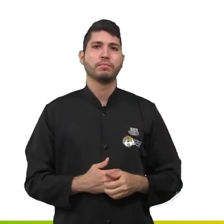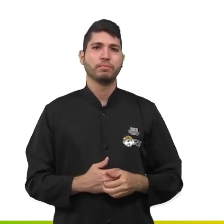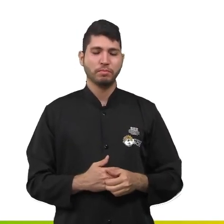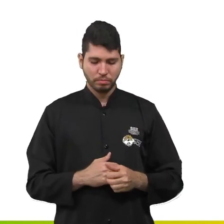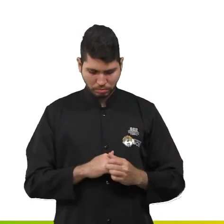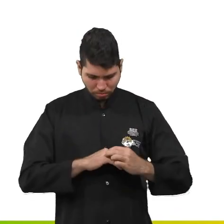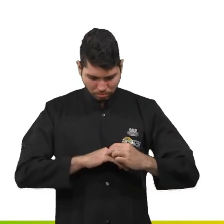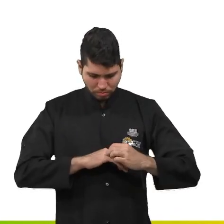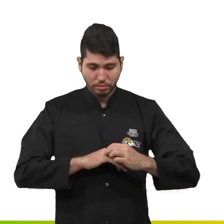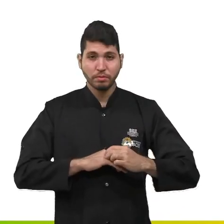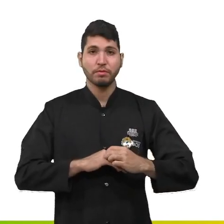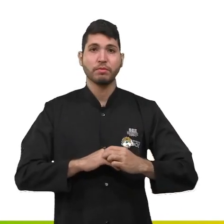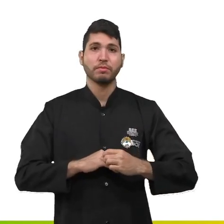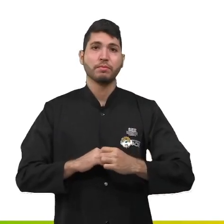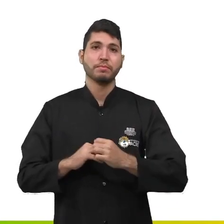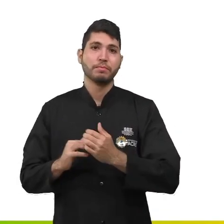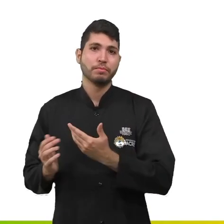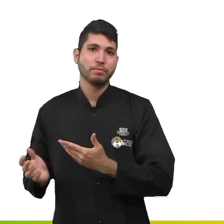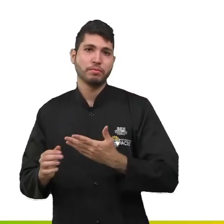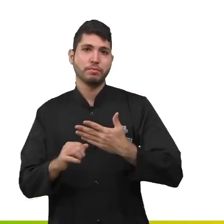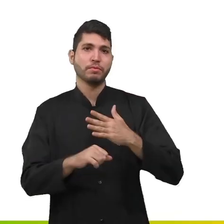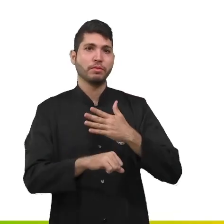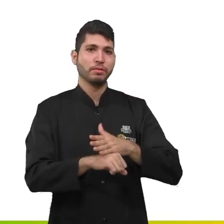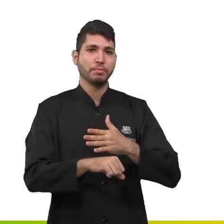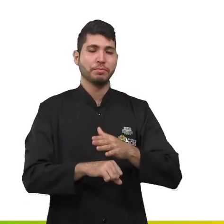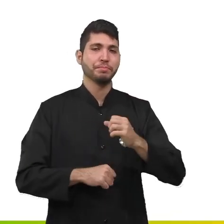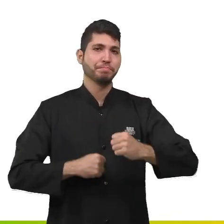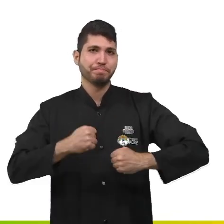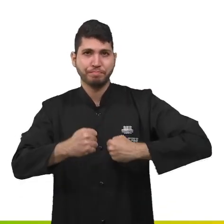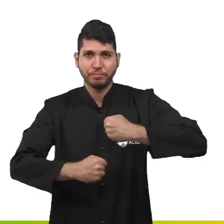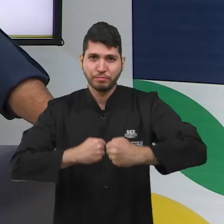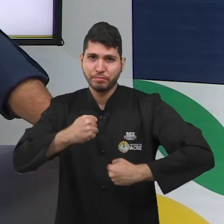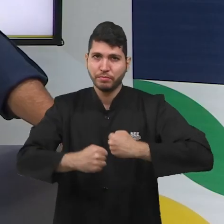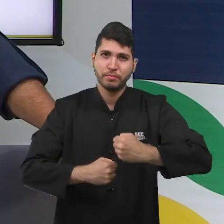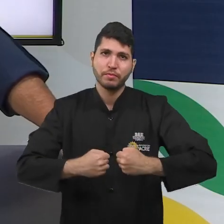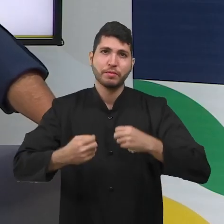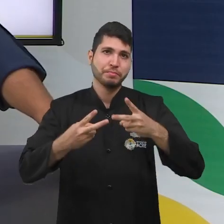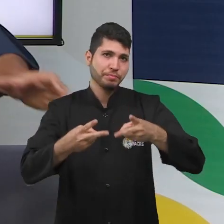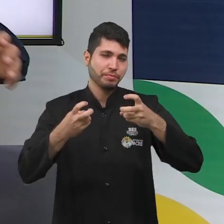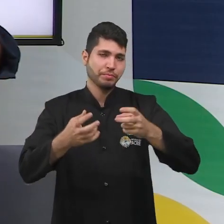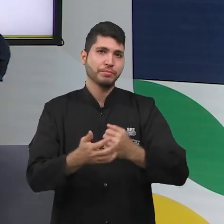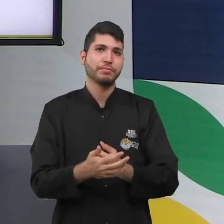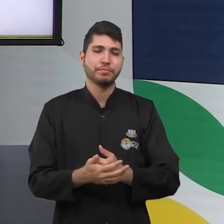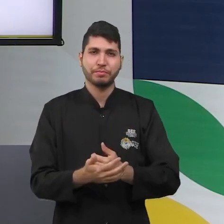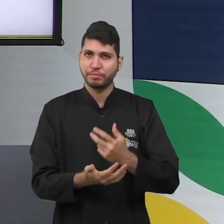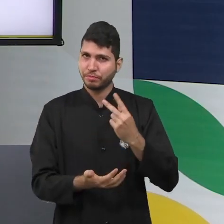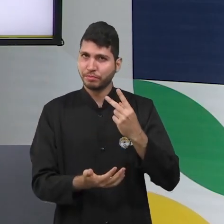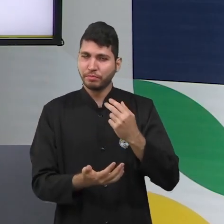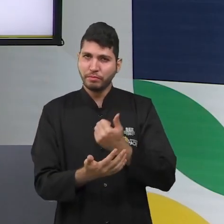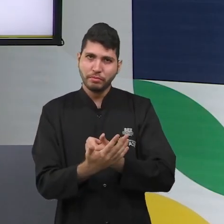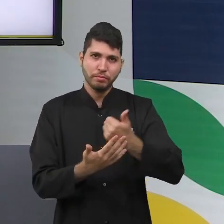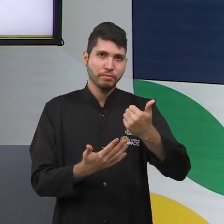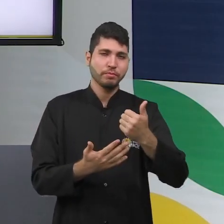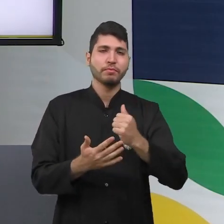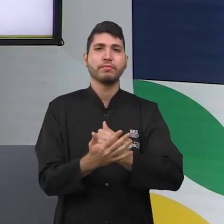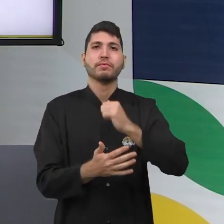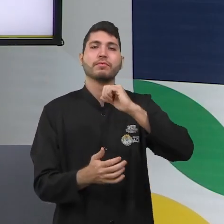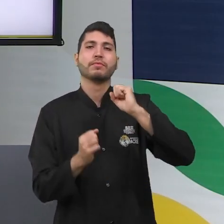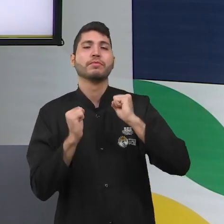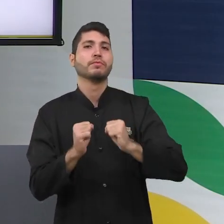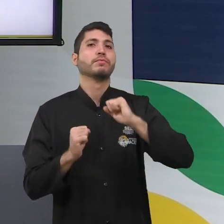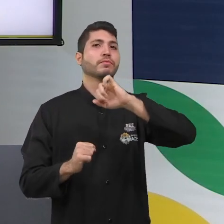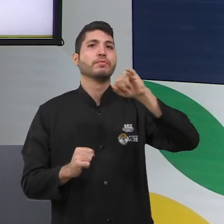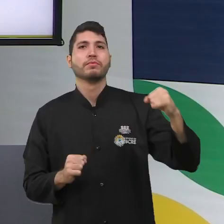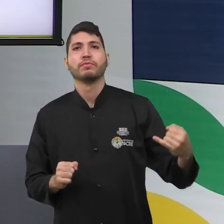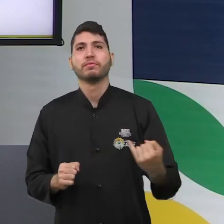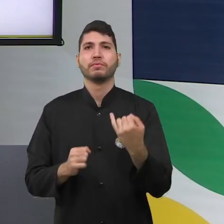temos treinamento de atletismo. Então, vejam que são sempre ações em que a gente pode oportunizar ao jovem